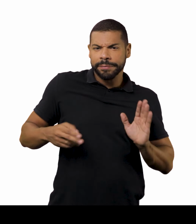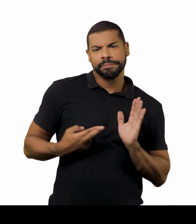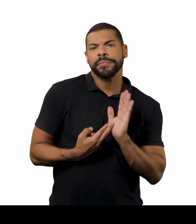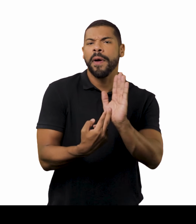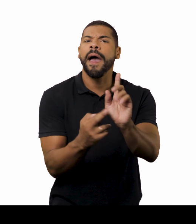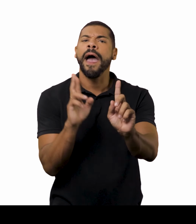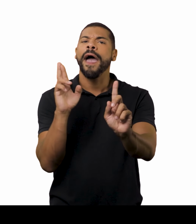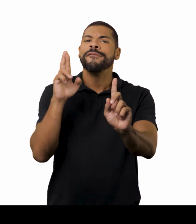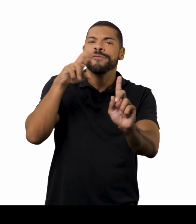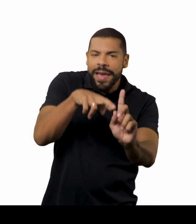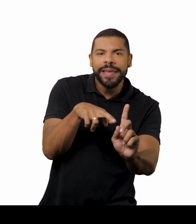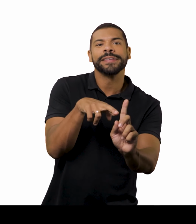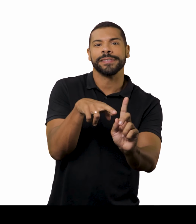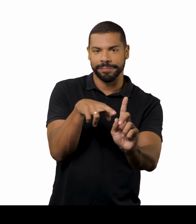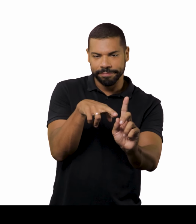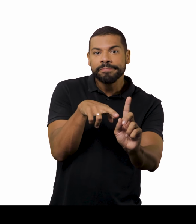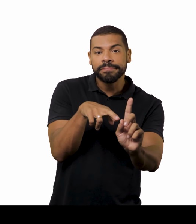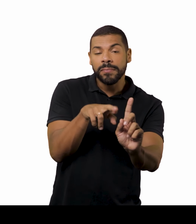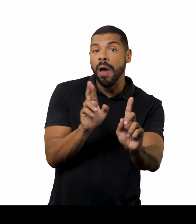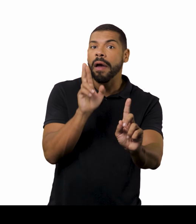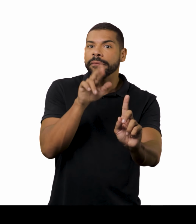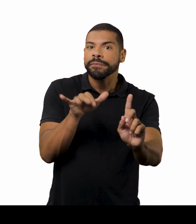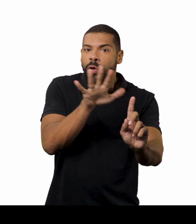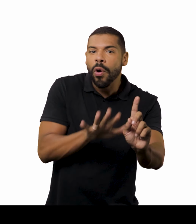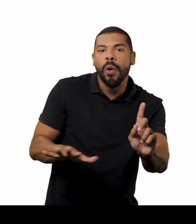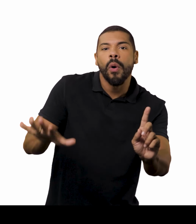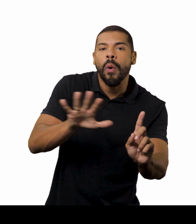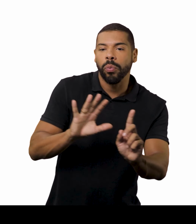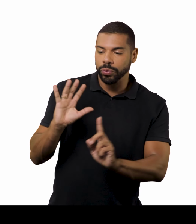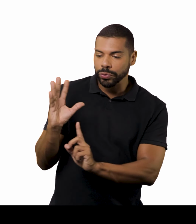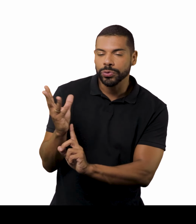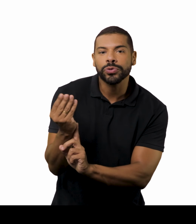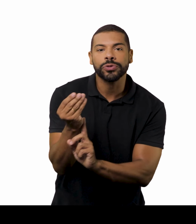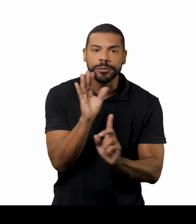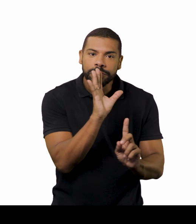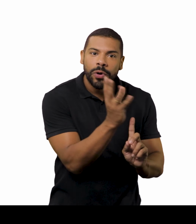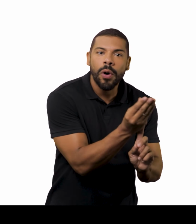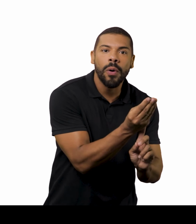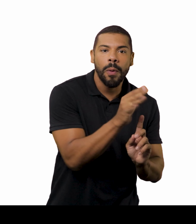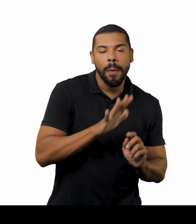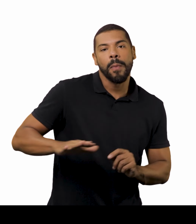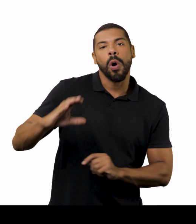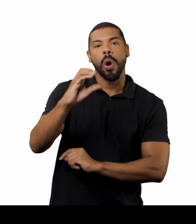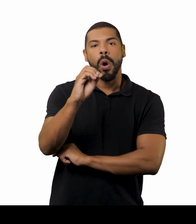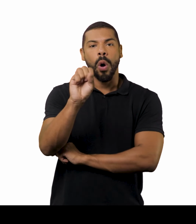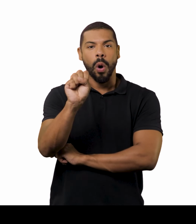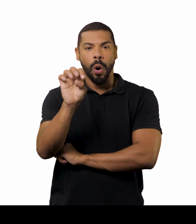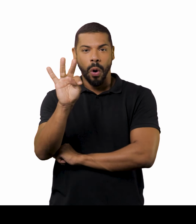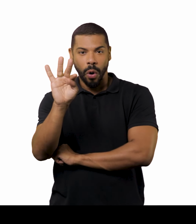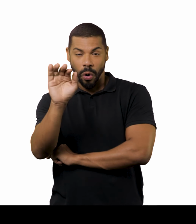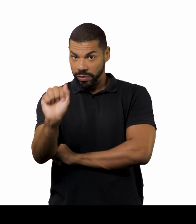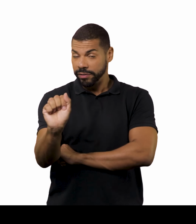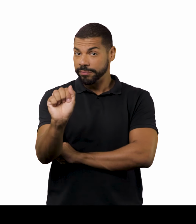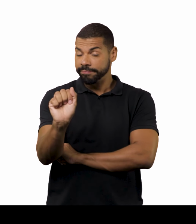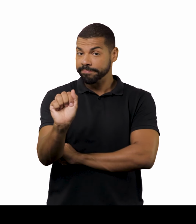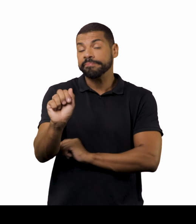ele faz referência também, não só a esse universo de artesania e distinção dos panos da costa, mas também